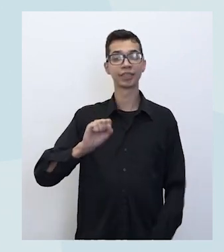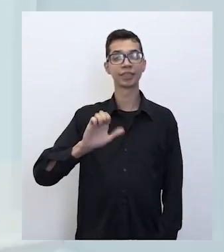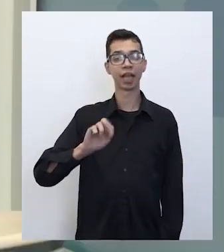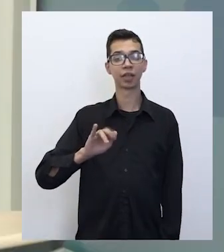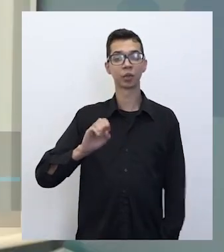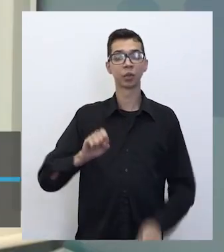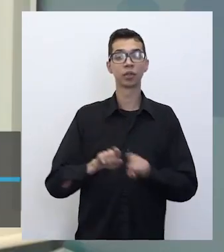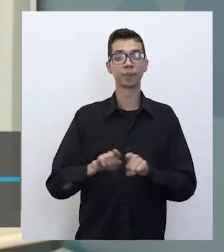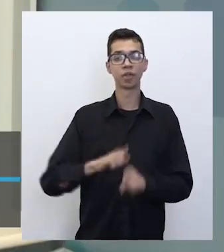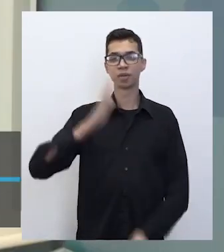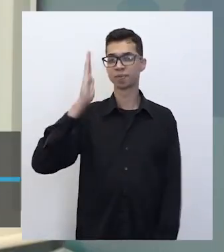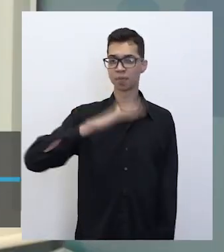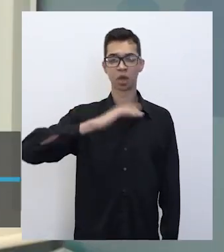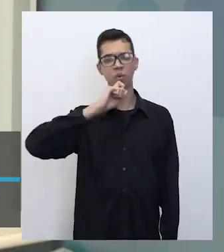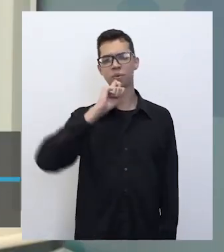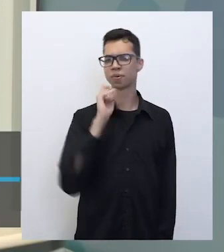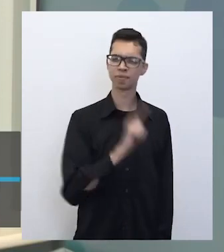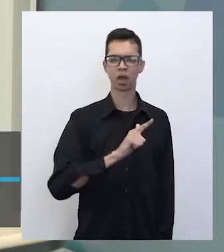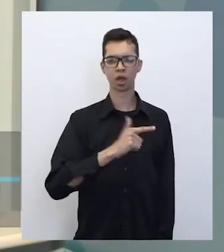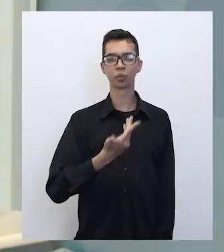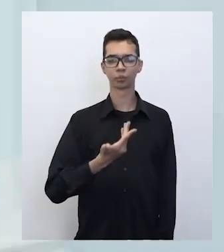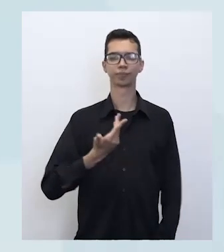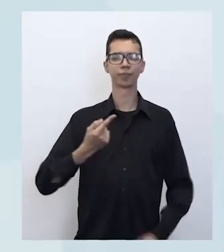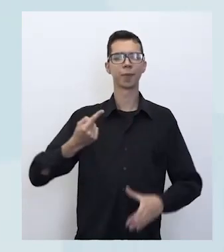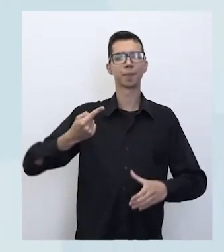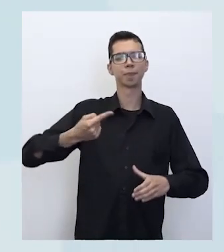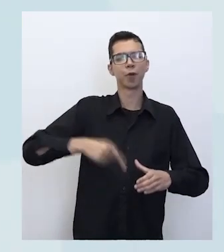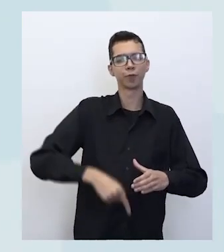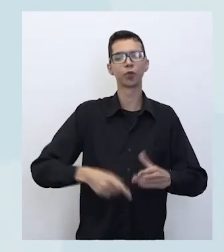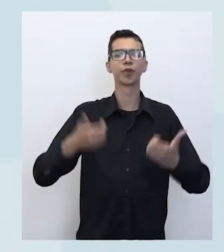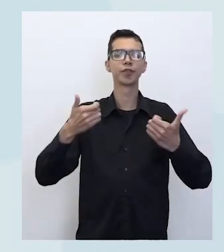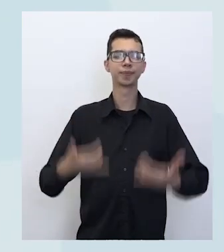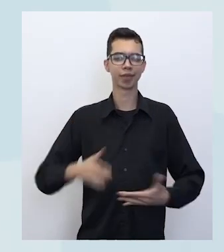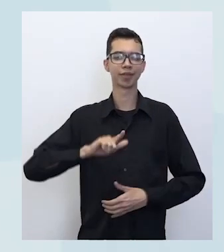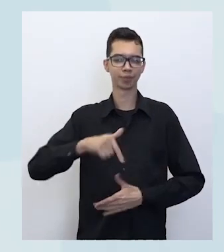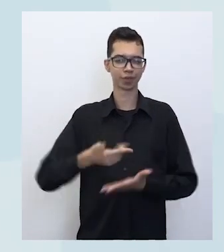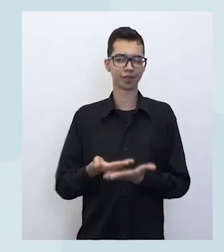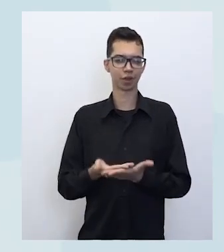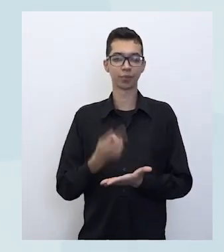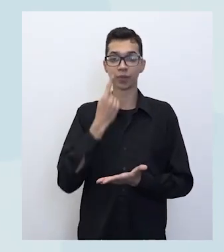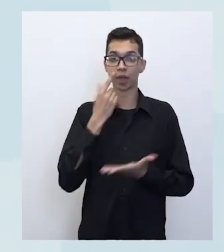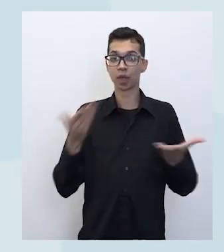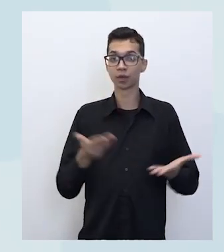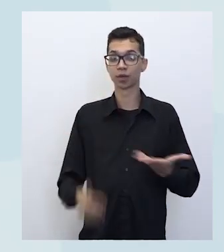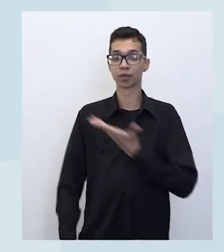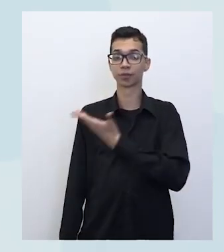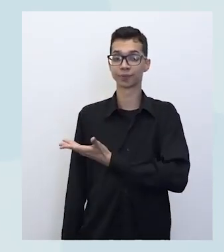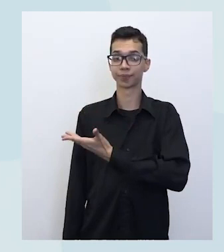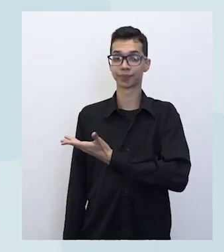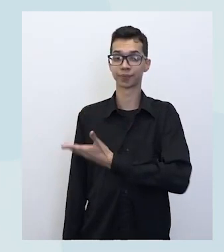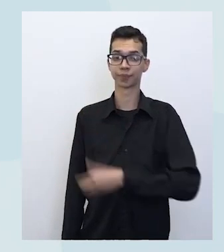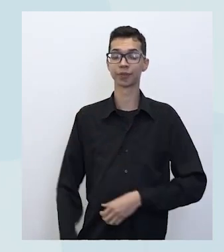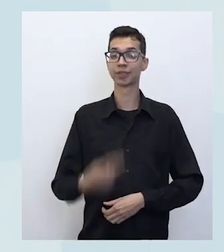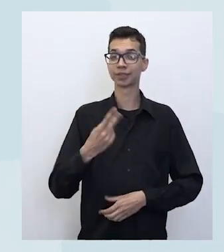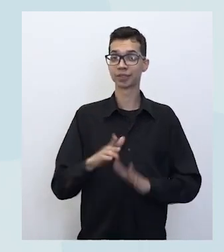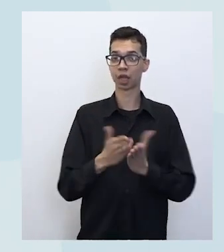aulas ainda, tá bom? Atividade complementar para vocês na tela. Escreva no seu caderno uma mensagem curta respondendo